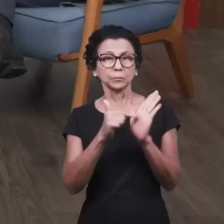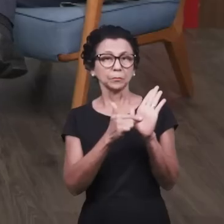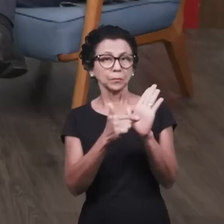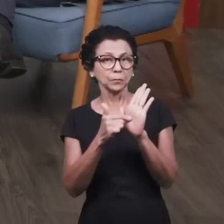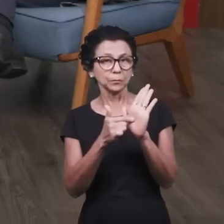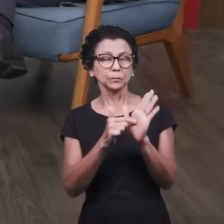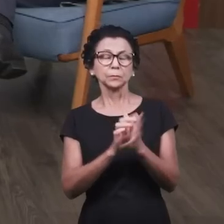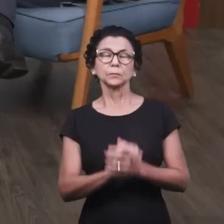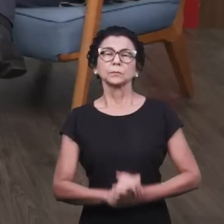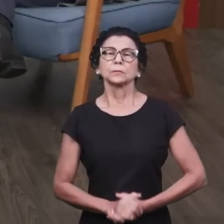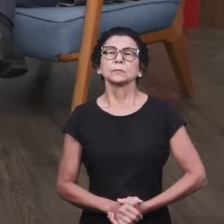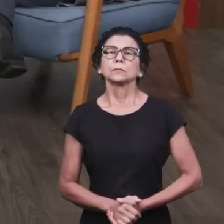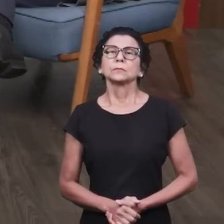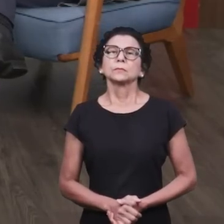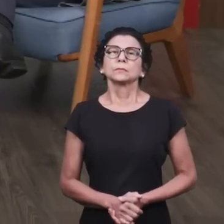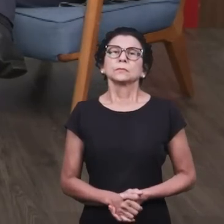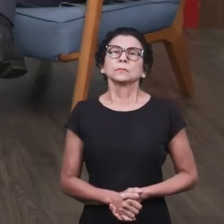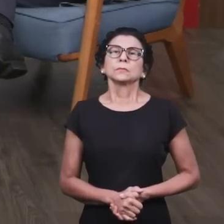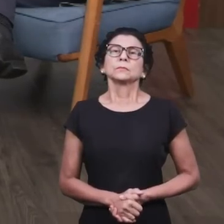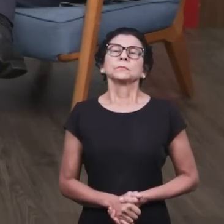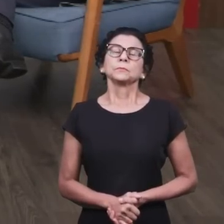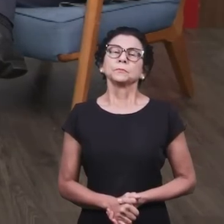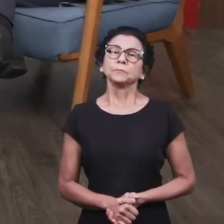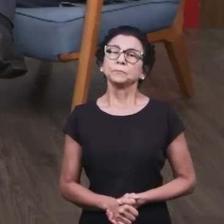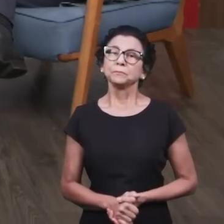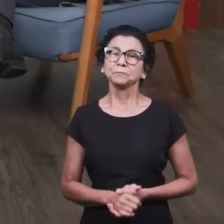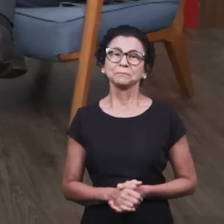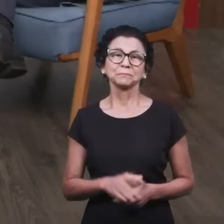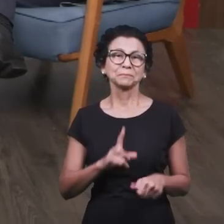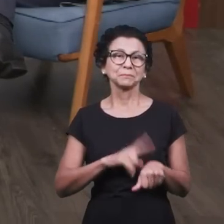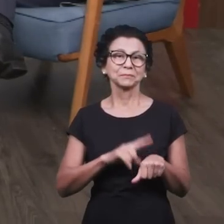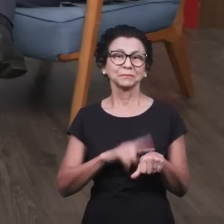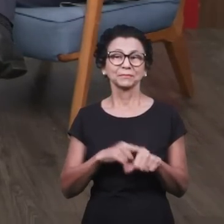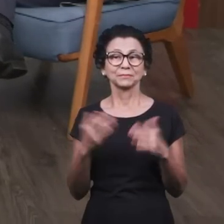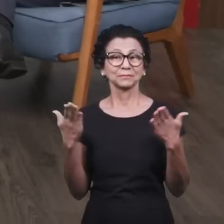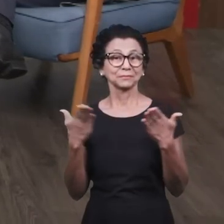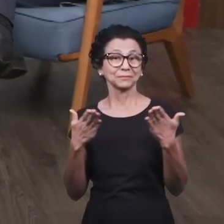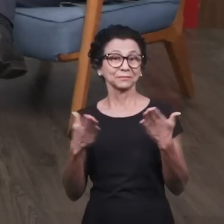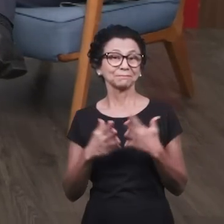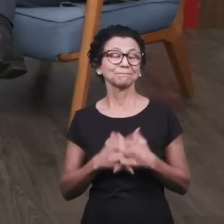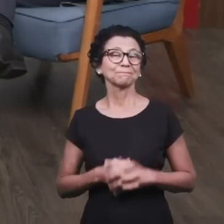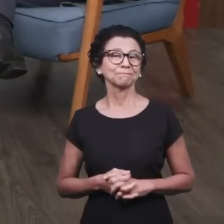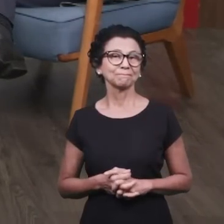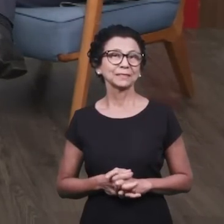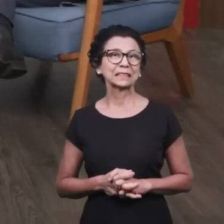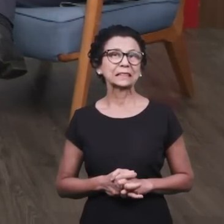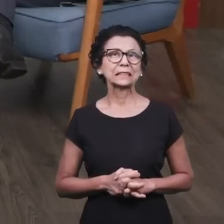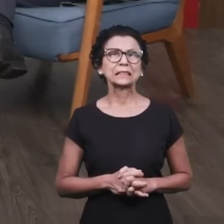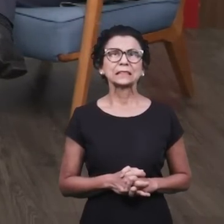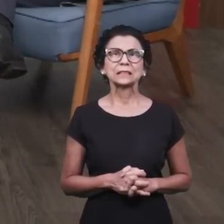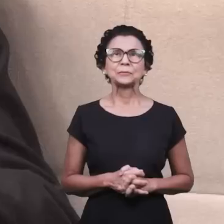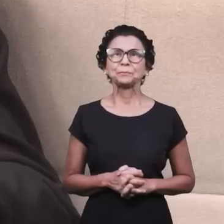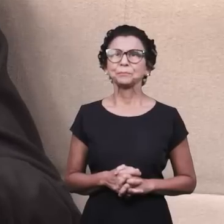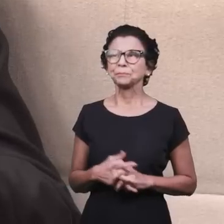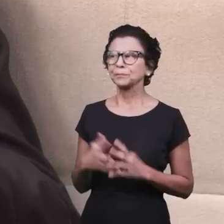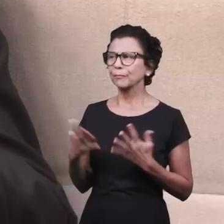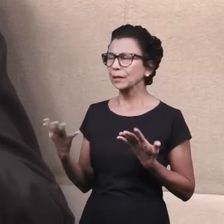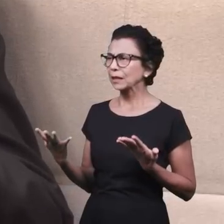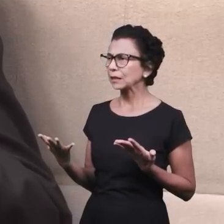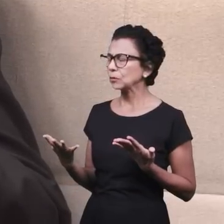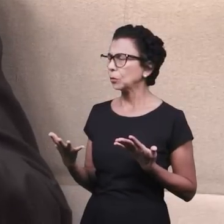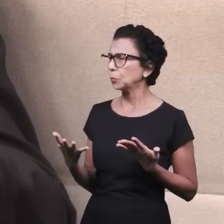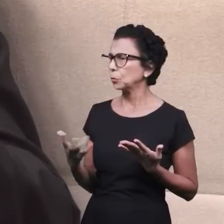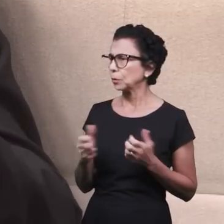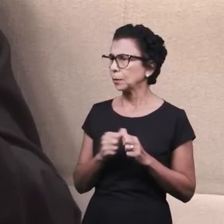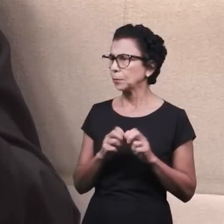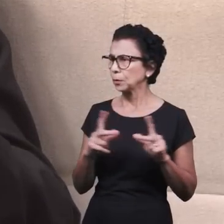mais uma vez, reforça o que o Sérgio acabou de dizer, o tempo é agora. É verdade. E notem que tanto